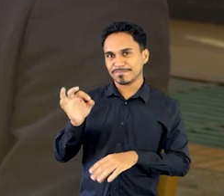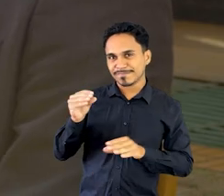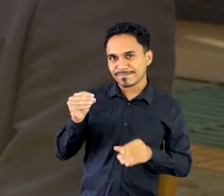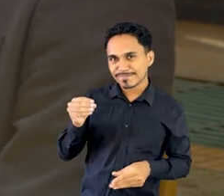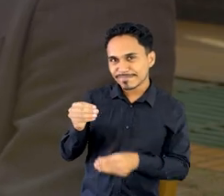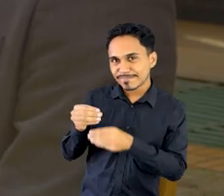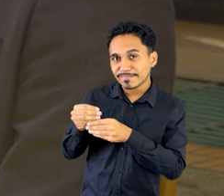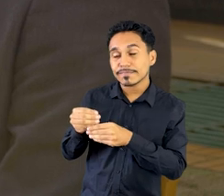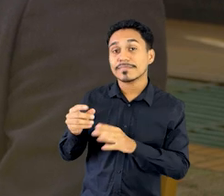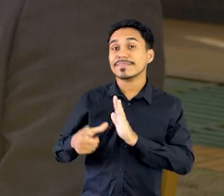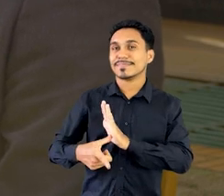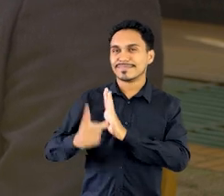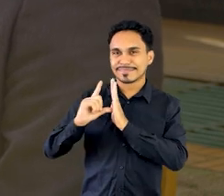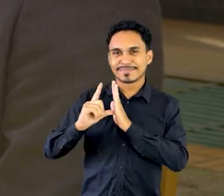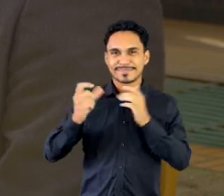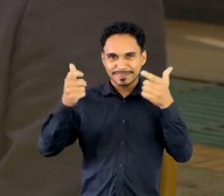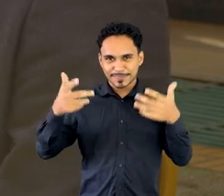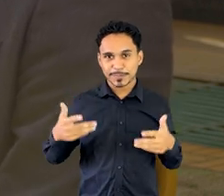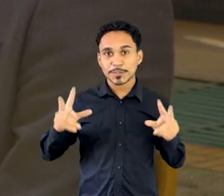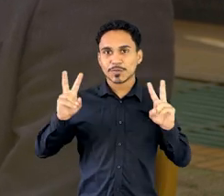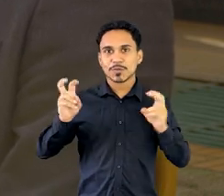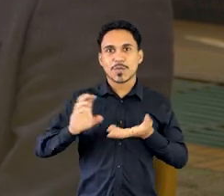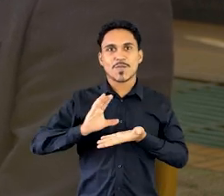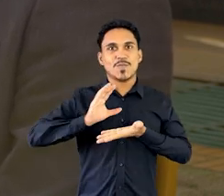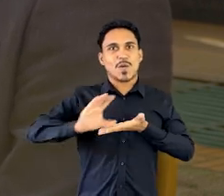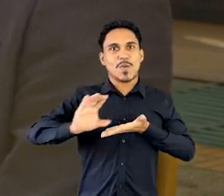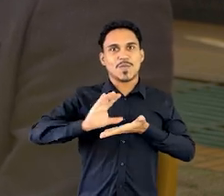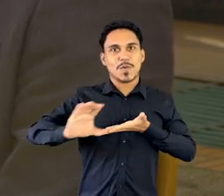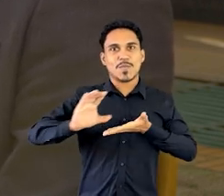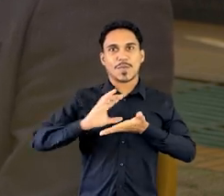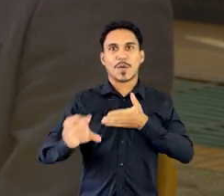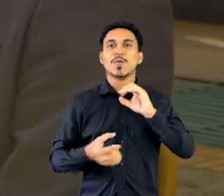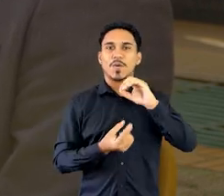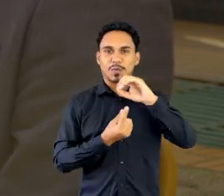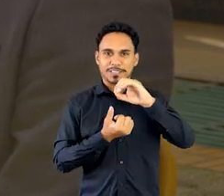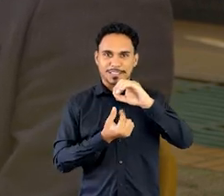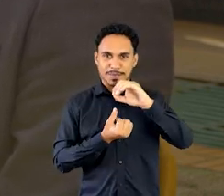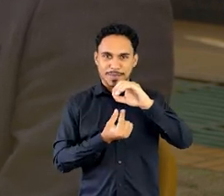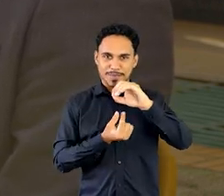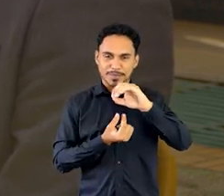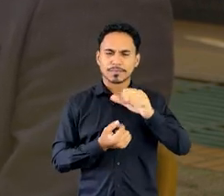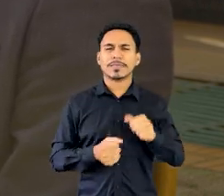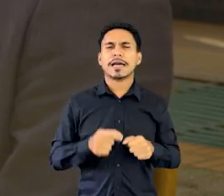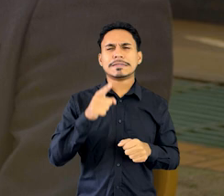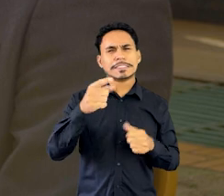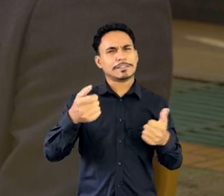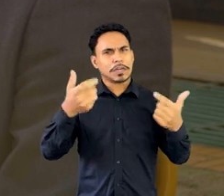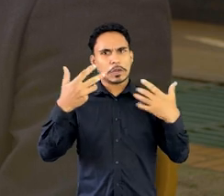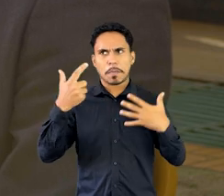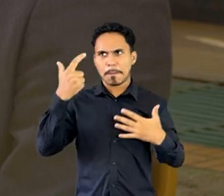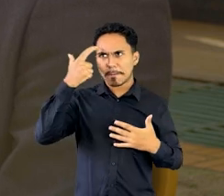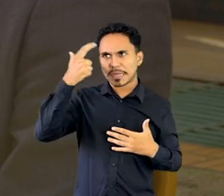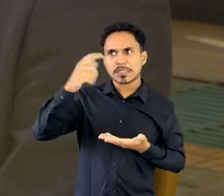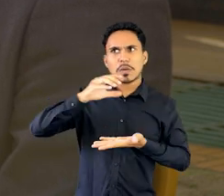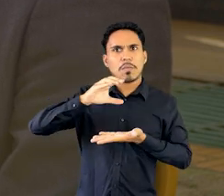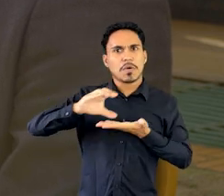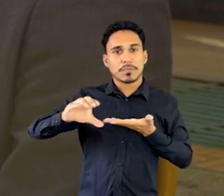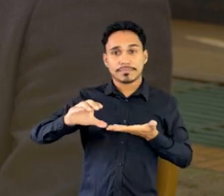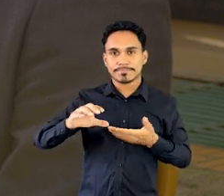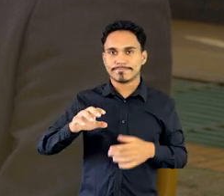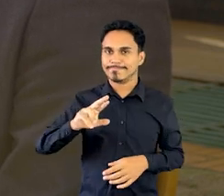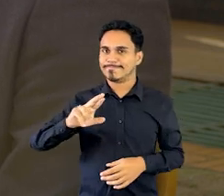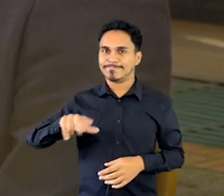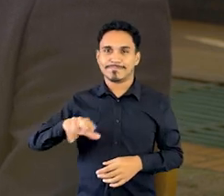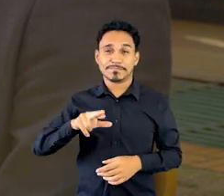complementando né is a gente estava aqui falando um pouquinho de orçamento né E como você colocou pra gente ah o orçamento é